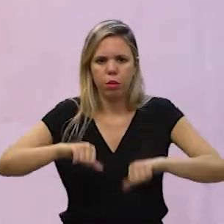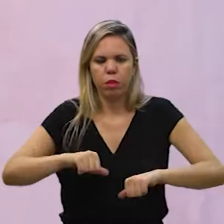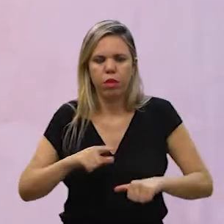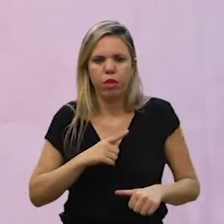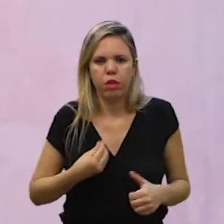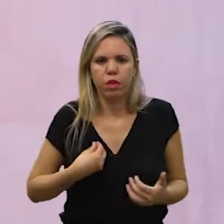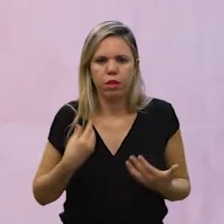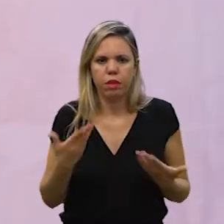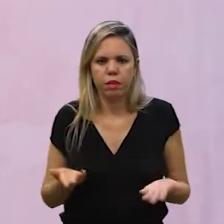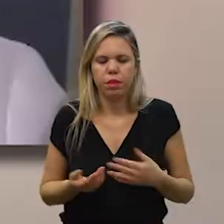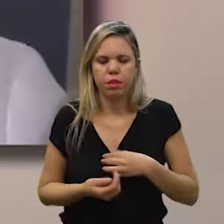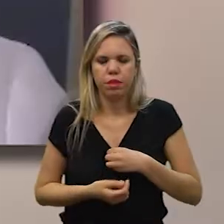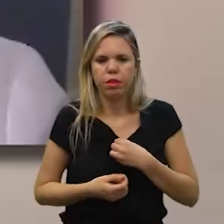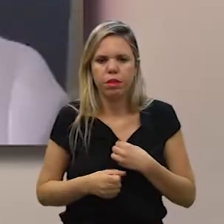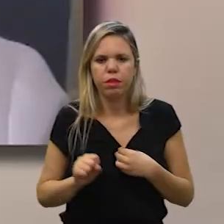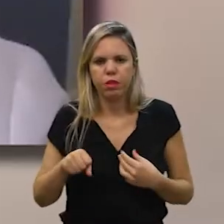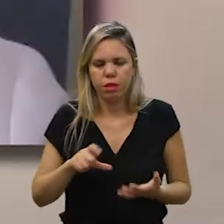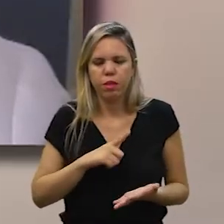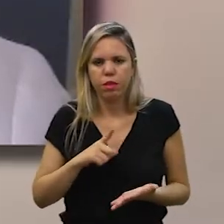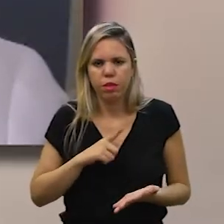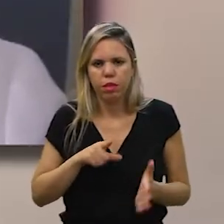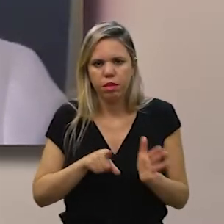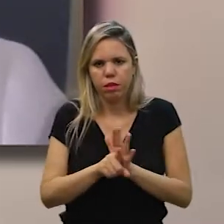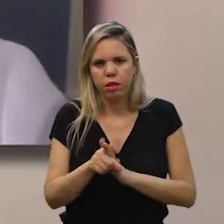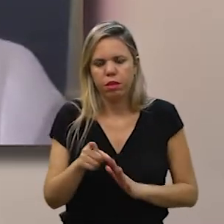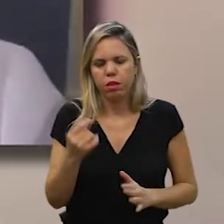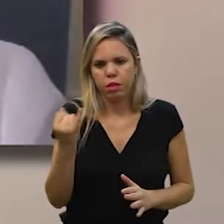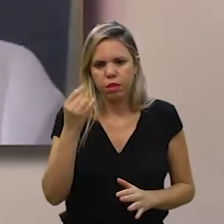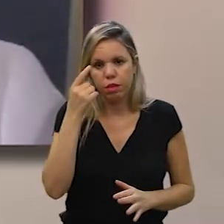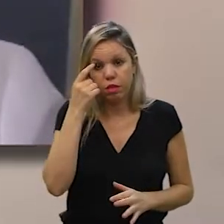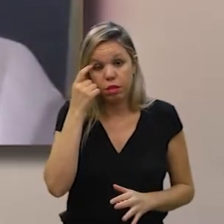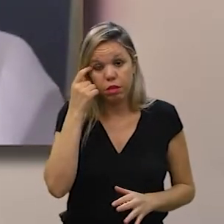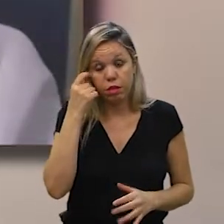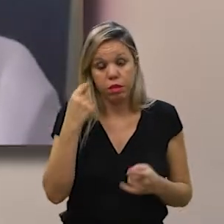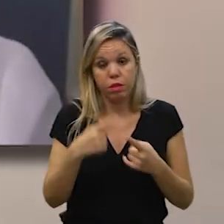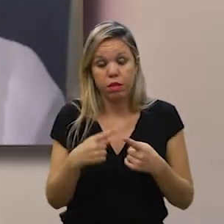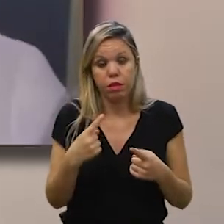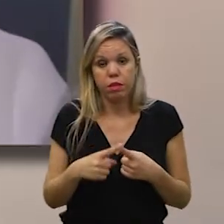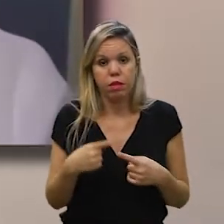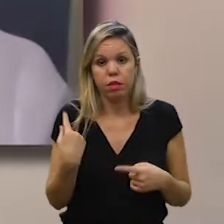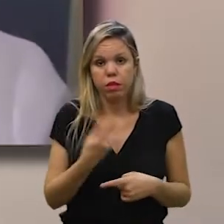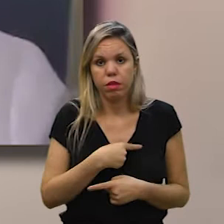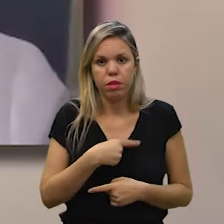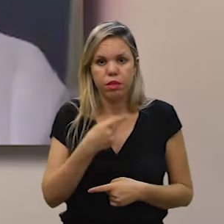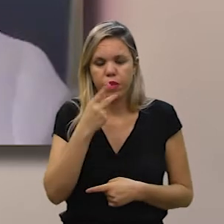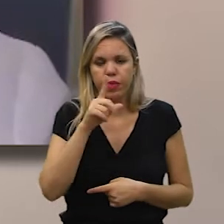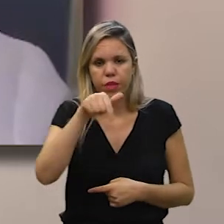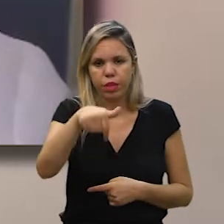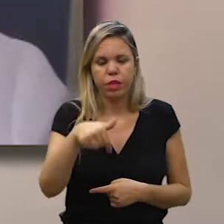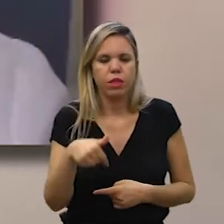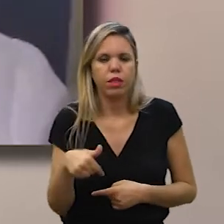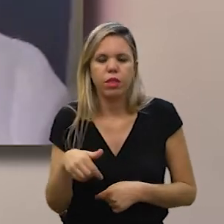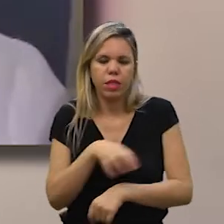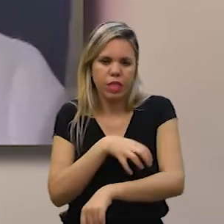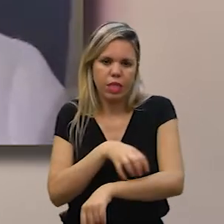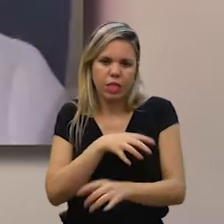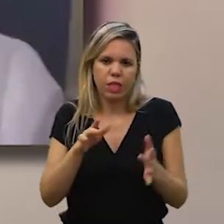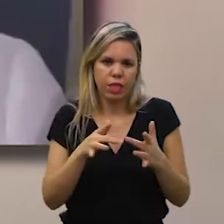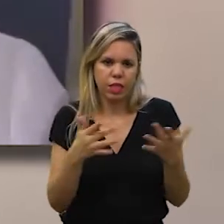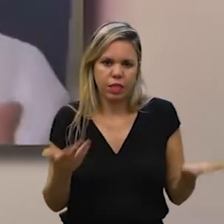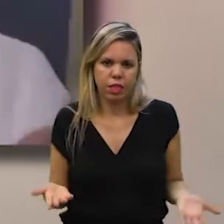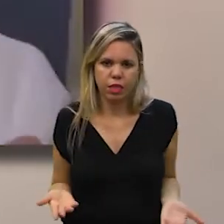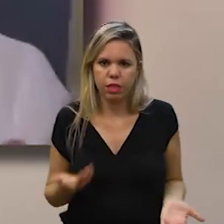piorar? Existe isso? Existe. Essa sua pergunta é bastante importante, porque quando a gente vai falar depois de dermatite de